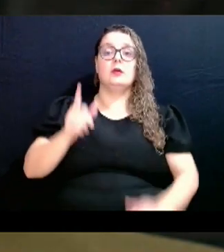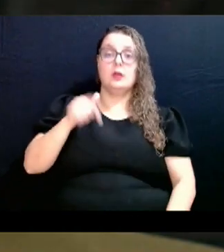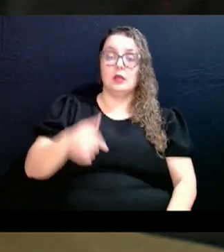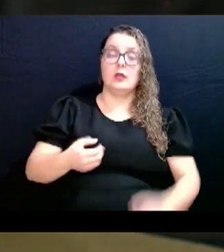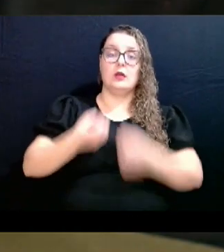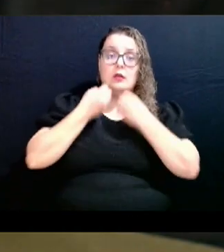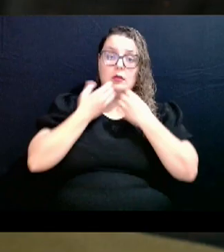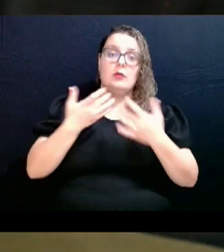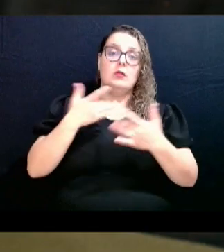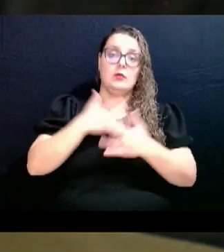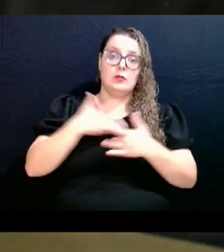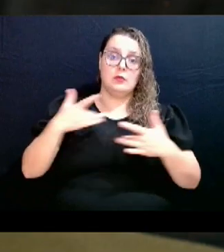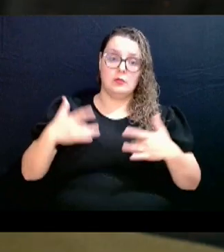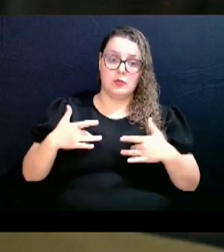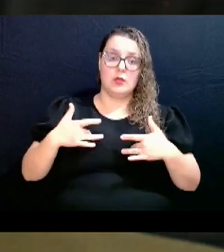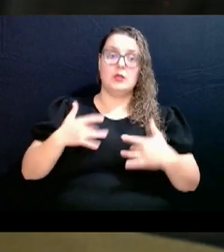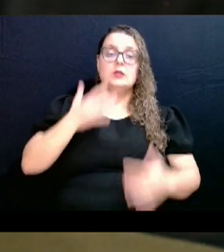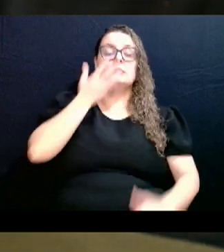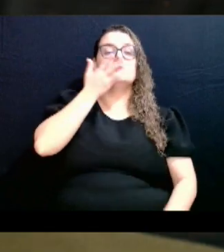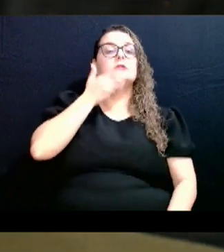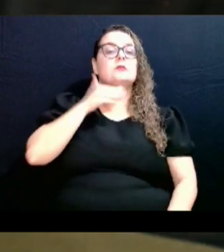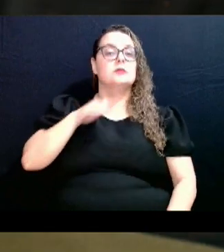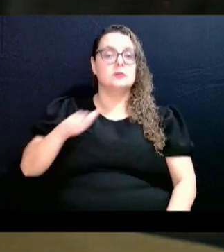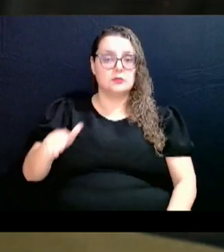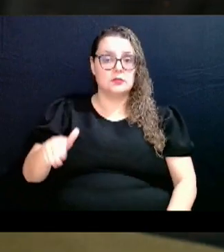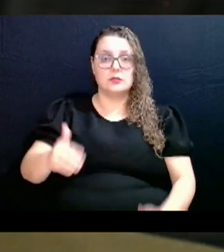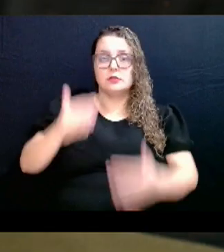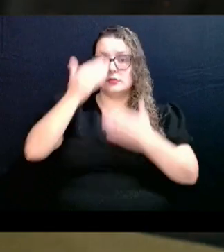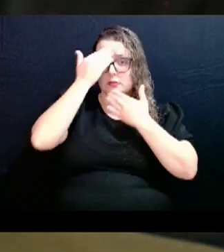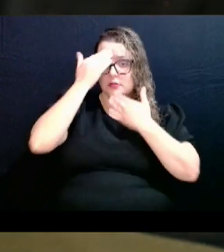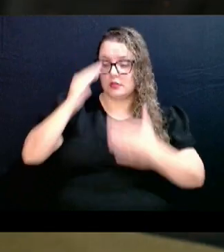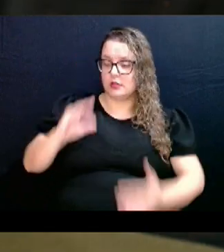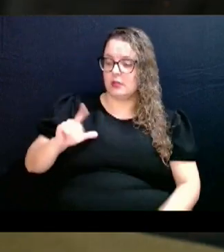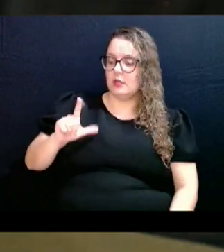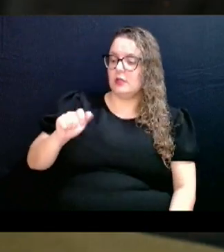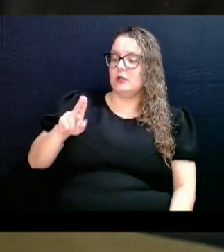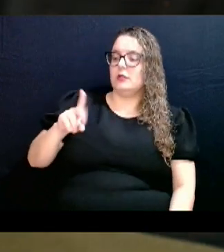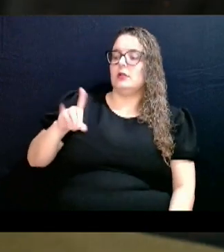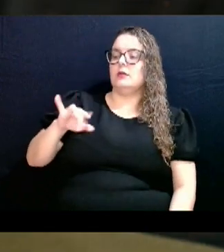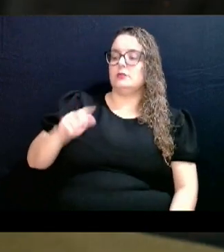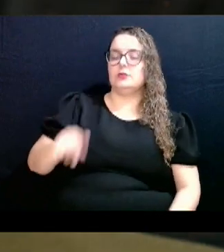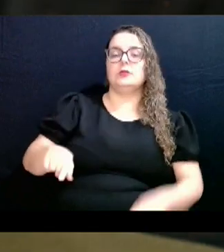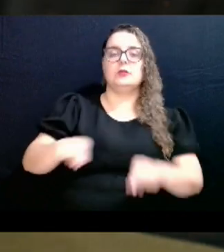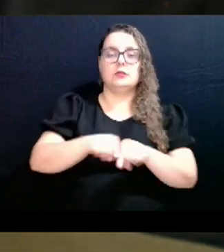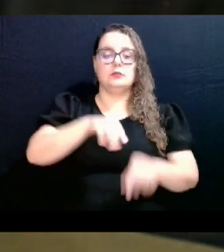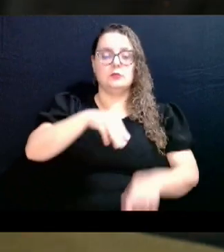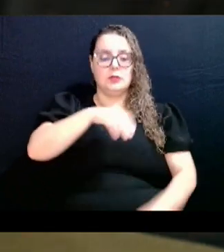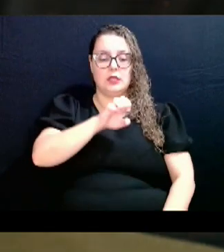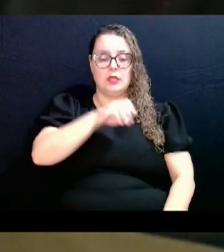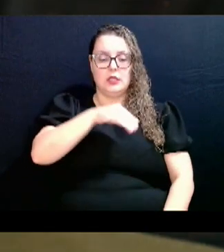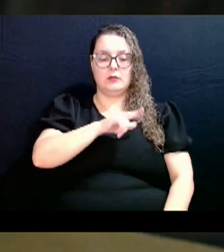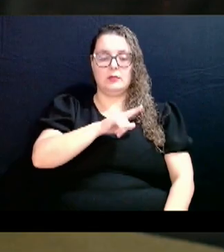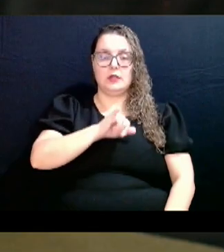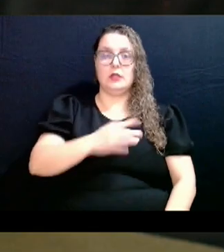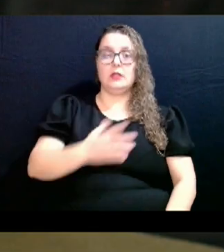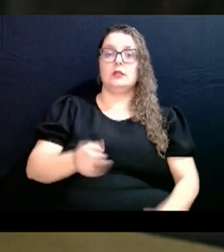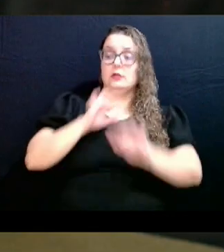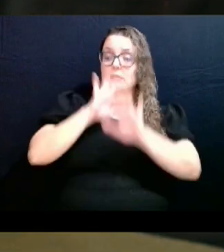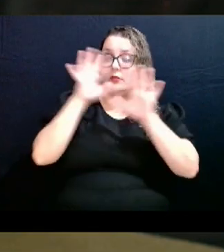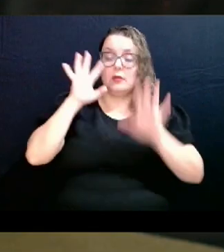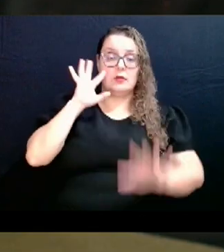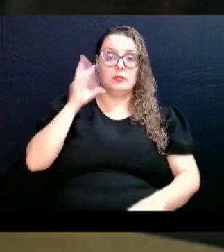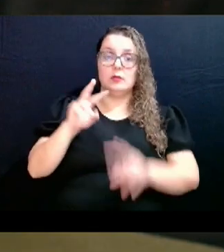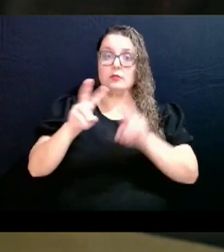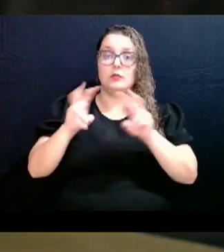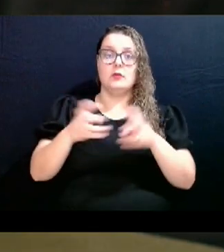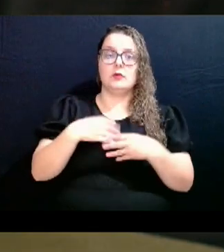da criança, né? Então eu agradeço a Cláudia e a Emily por trazerem tanto conhecimento, tanta clareza para esse tema tão sensível. Então a